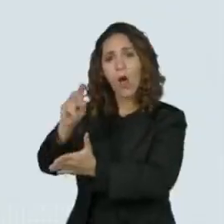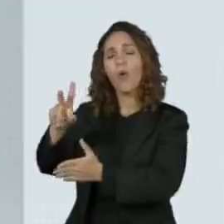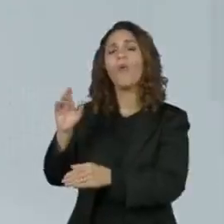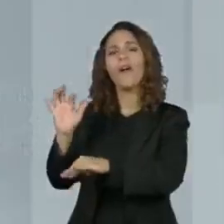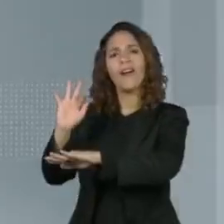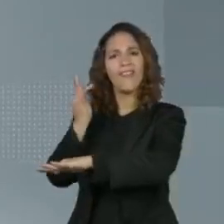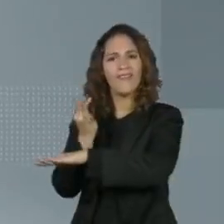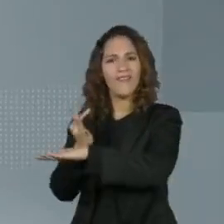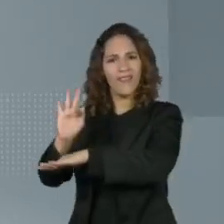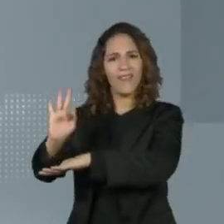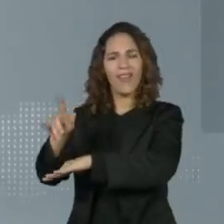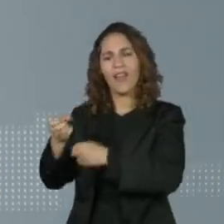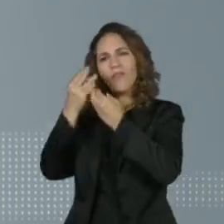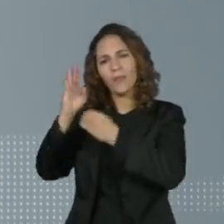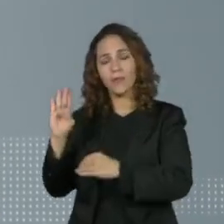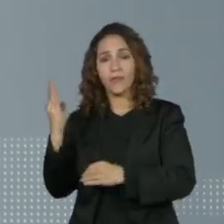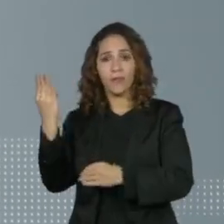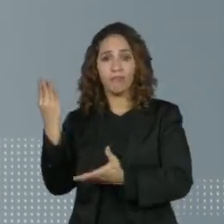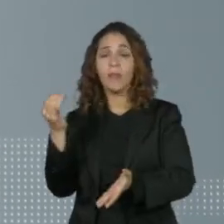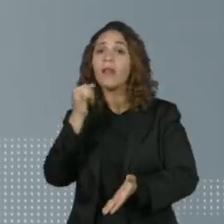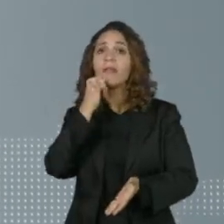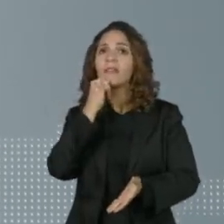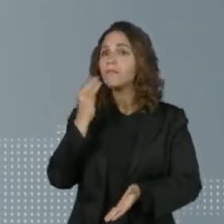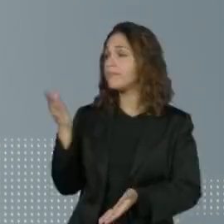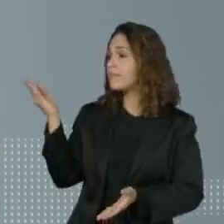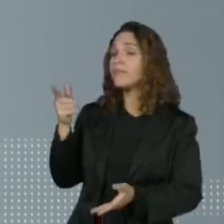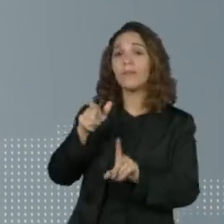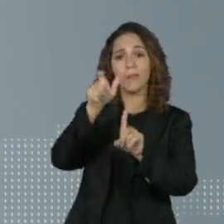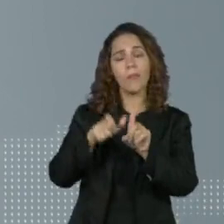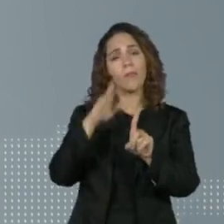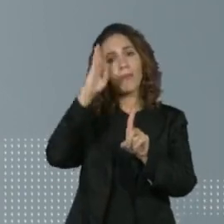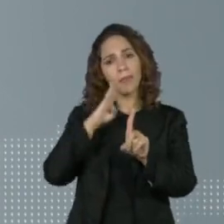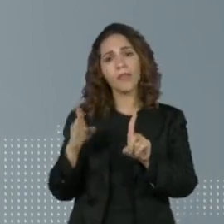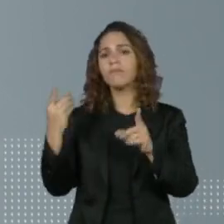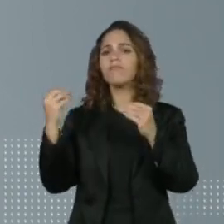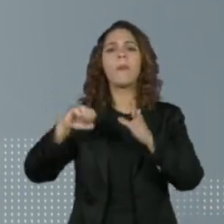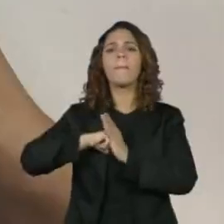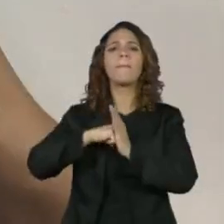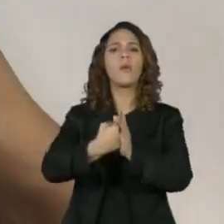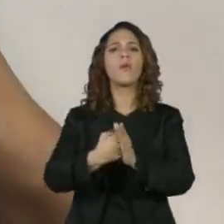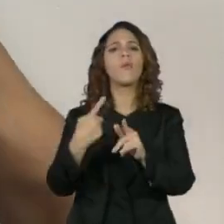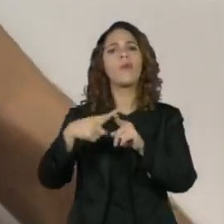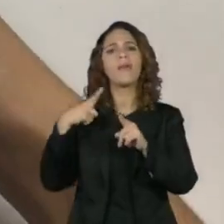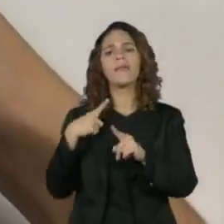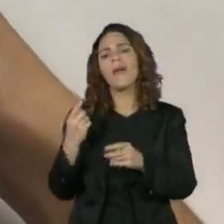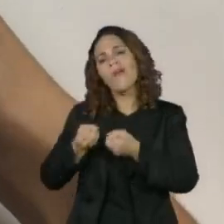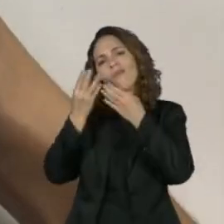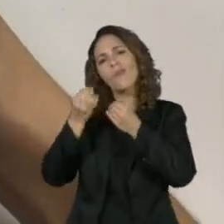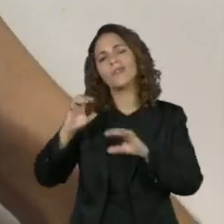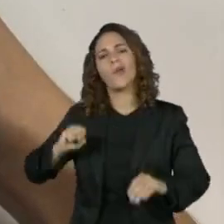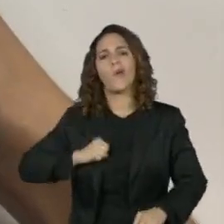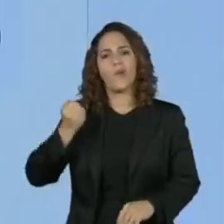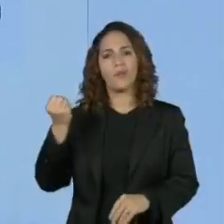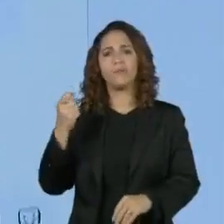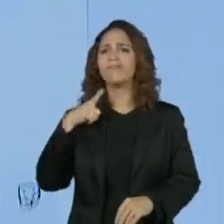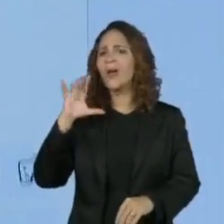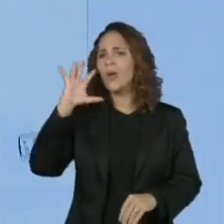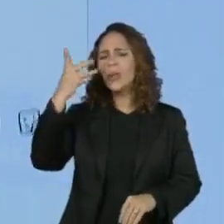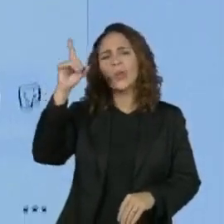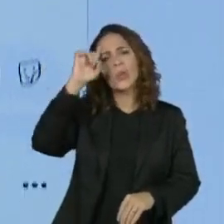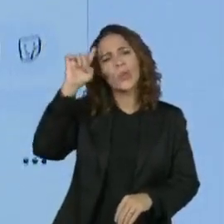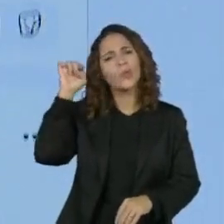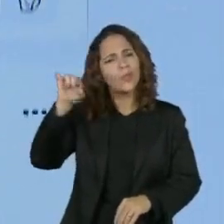fake News a conta desse brasileiro por exemplo foi bloqueada por uma mensagem de ódio acontece todos os dias nessa em